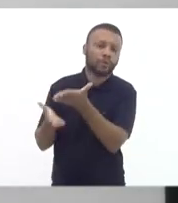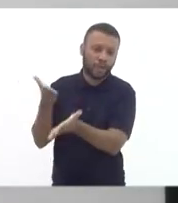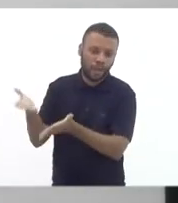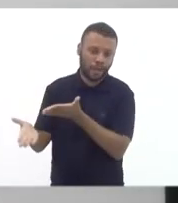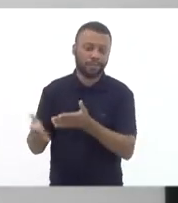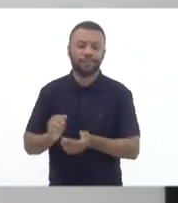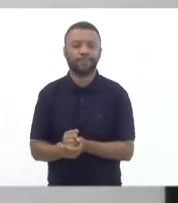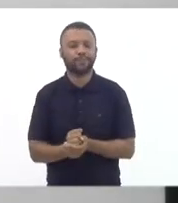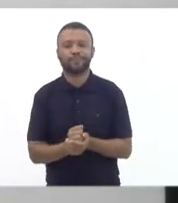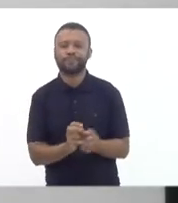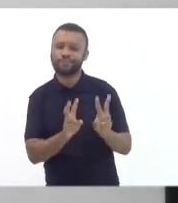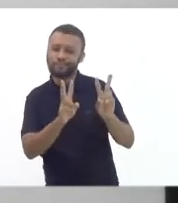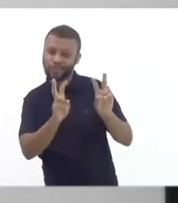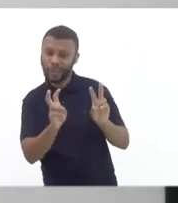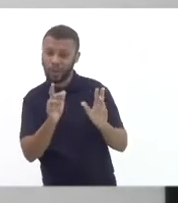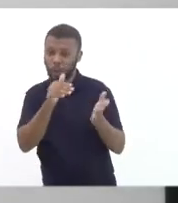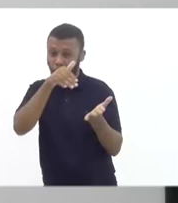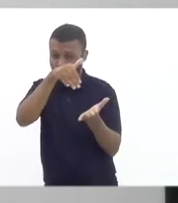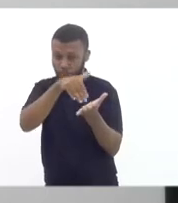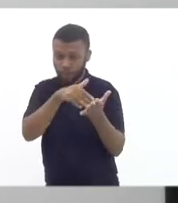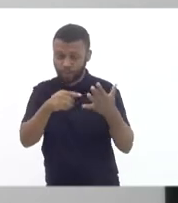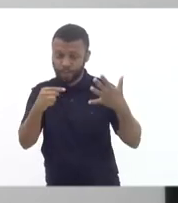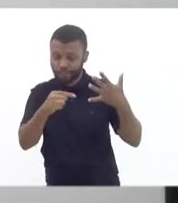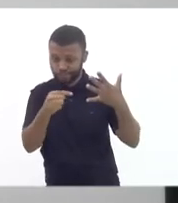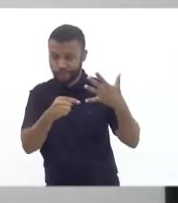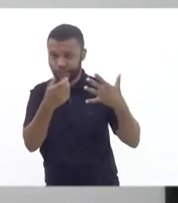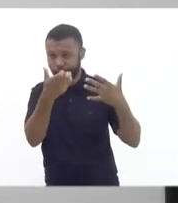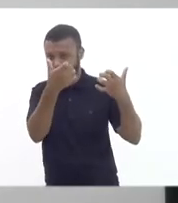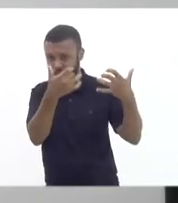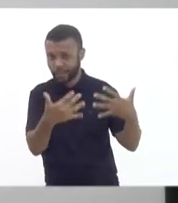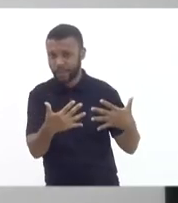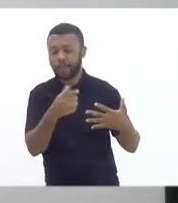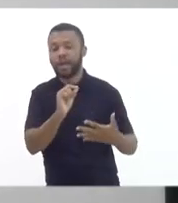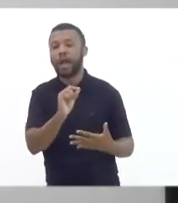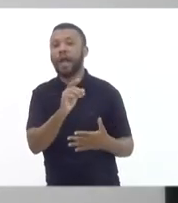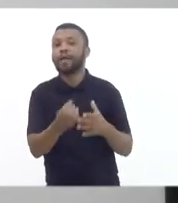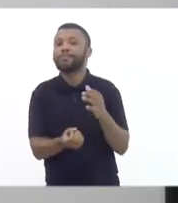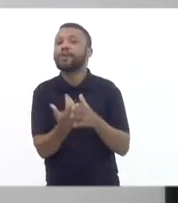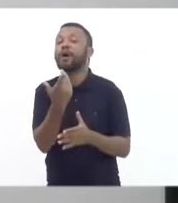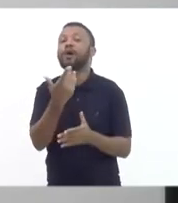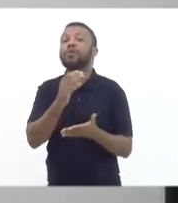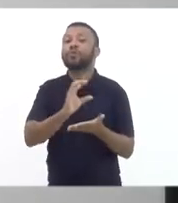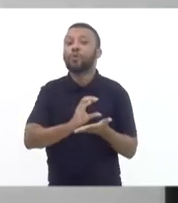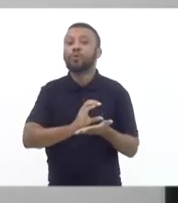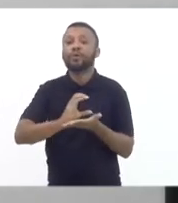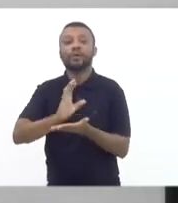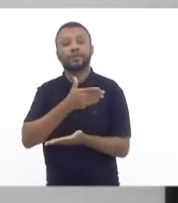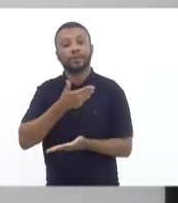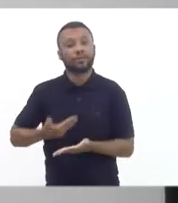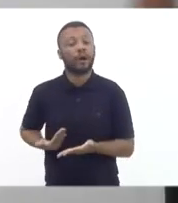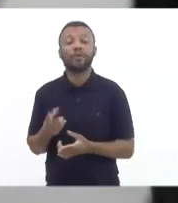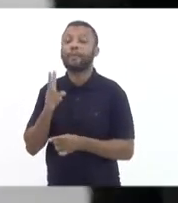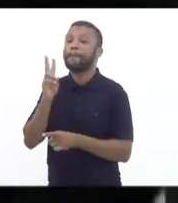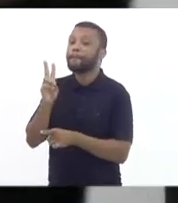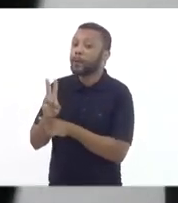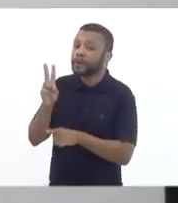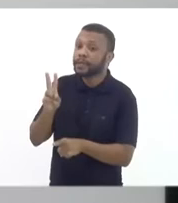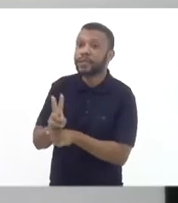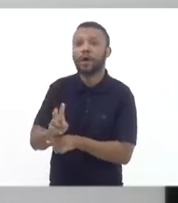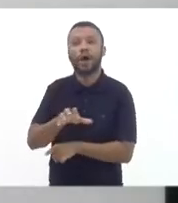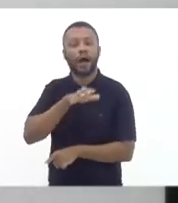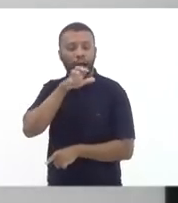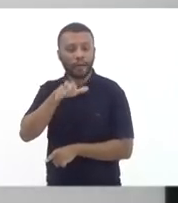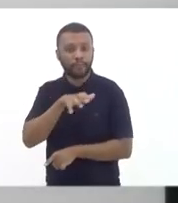políticas públicas, o último item que eu quero colocar é a implementação do Conselho Estadual de Proteção Animal, que, ao